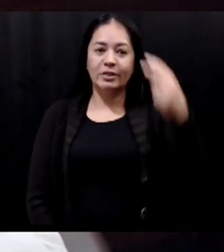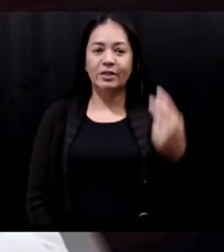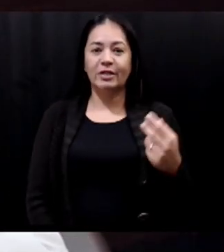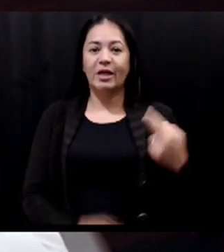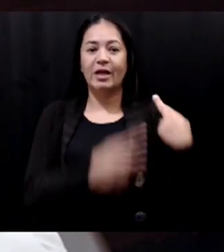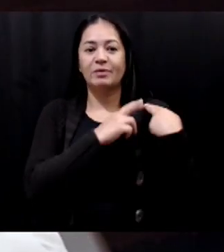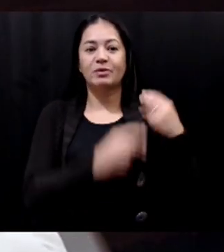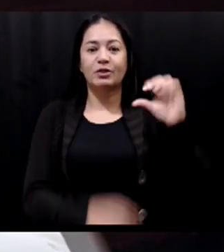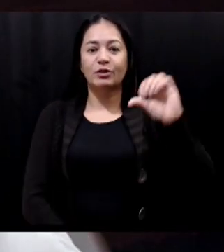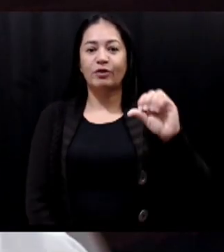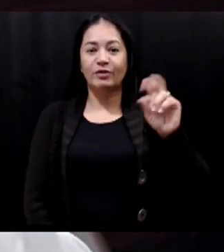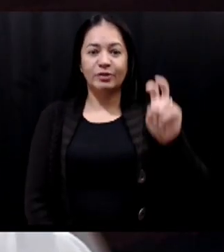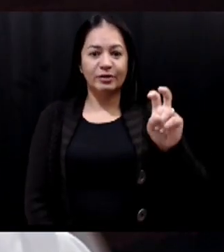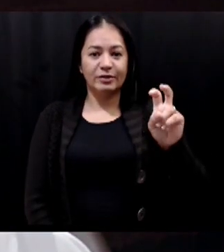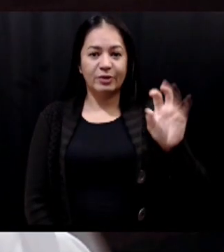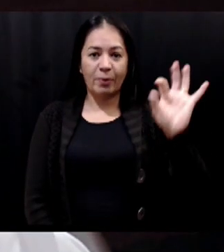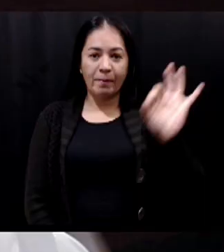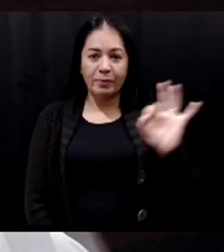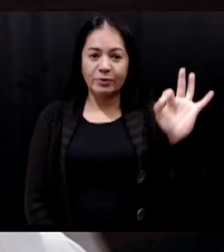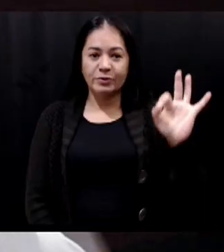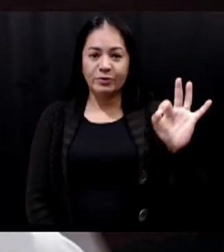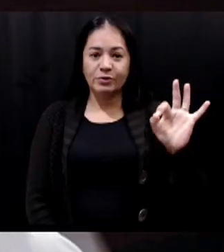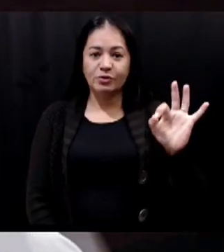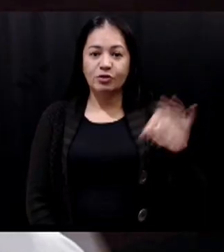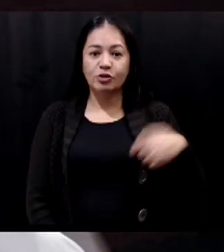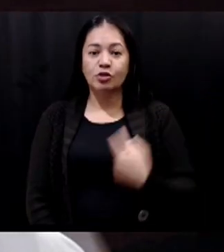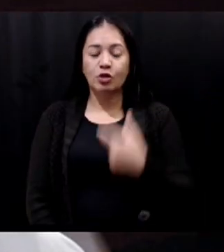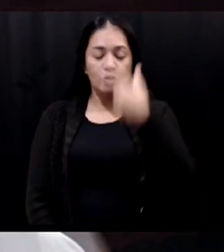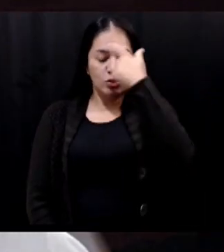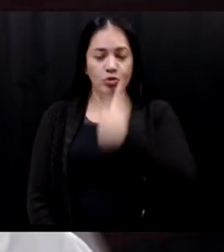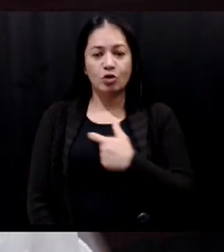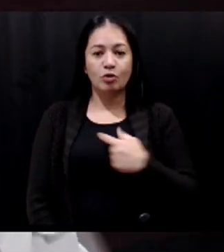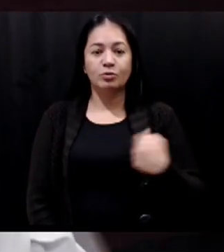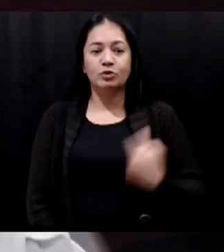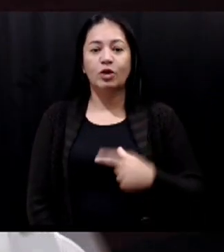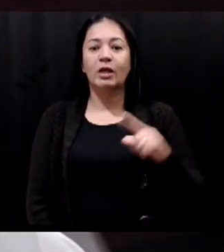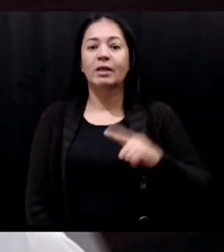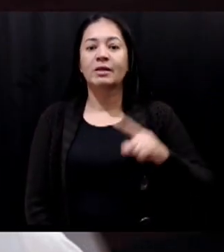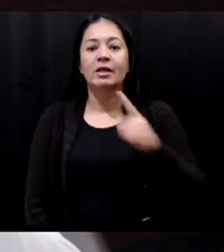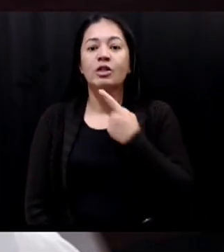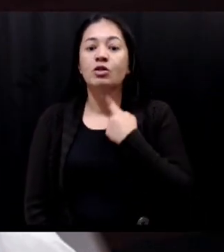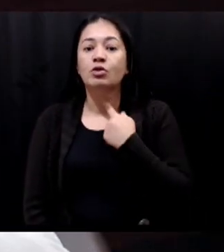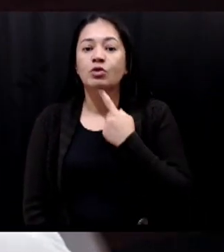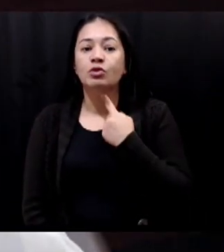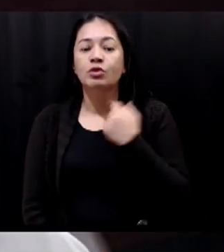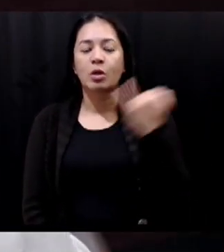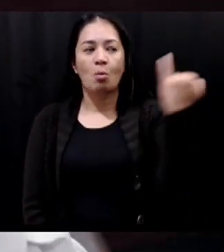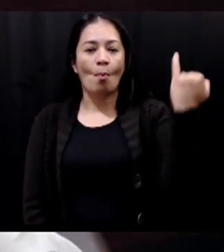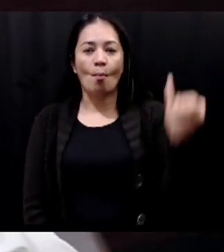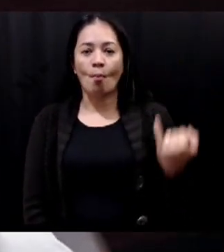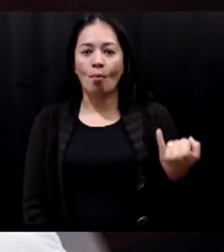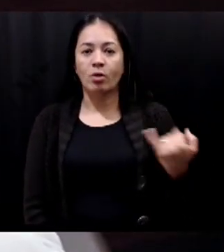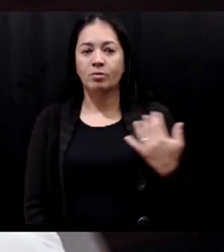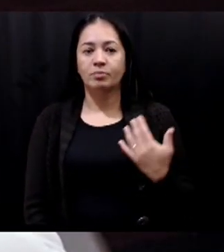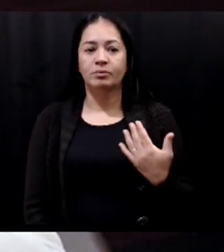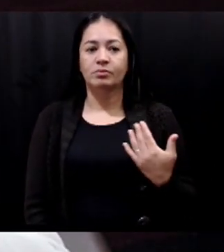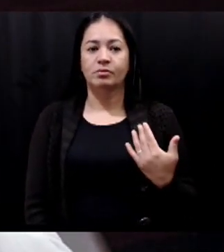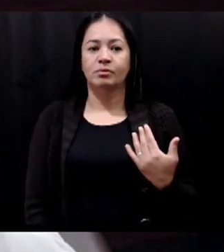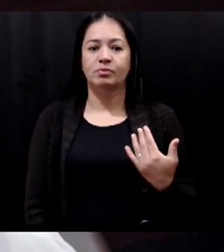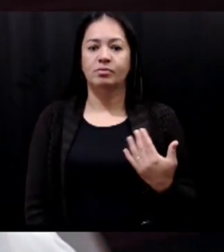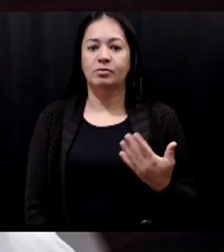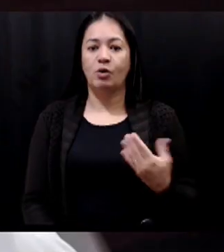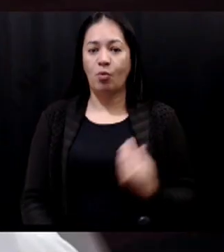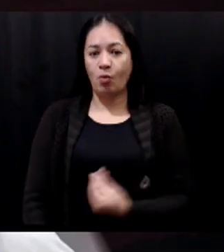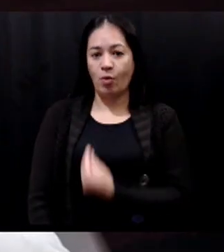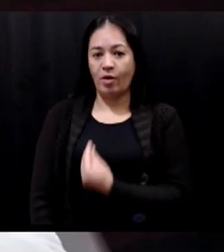somos. Então, quando a gente tem um desejo de emagrecer, de levar uma vida mais saudável, de